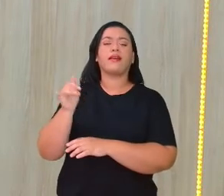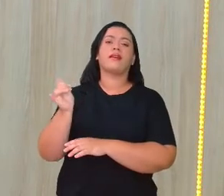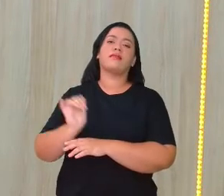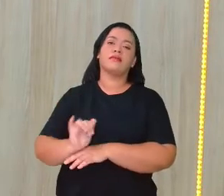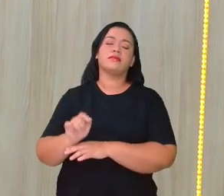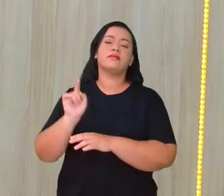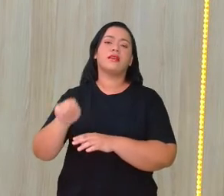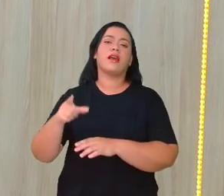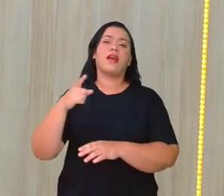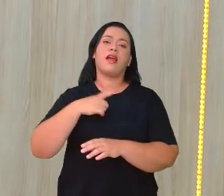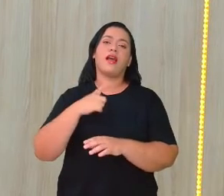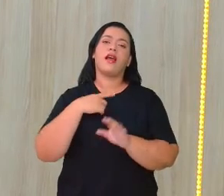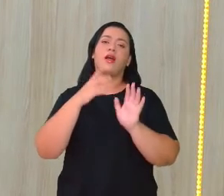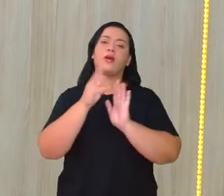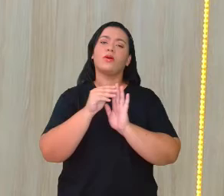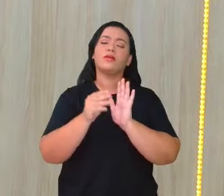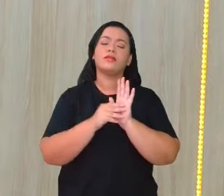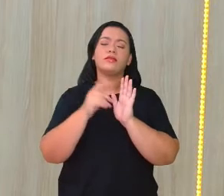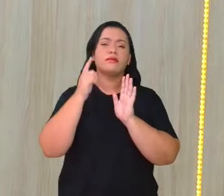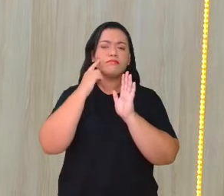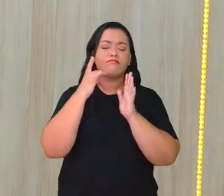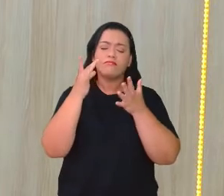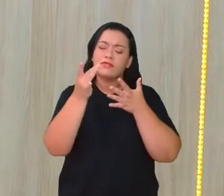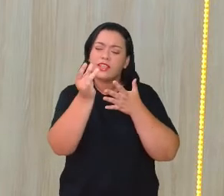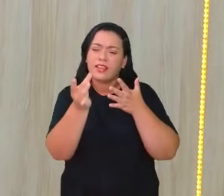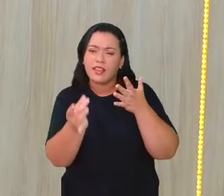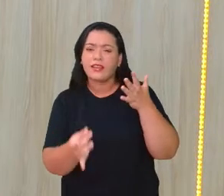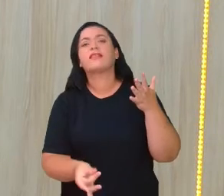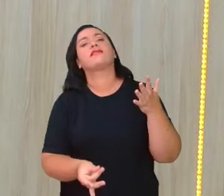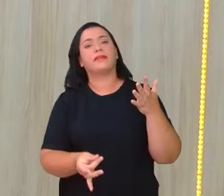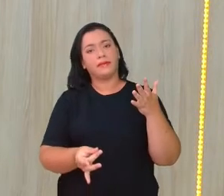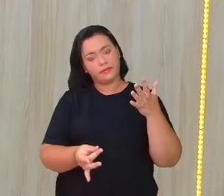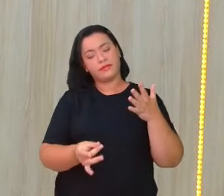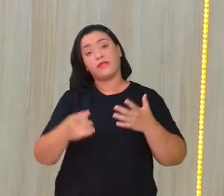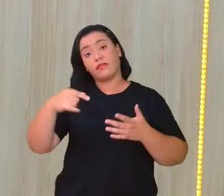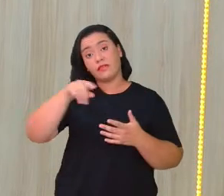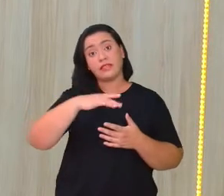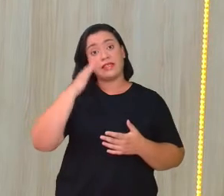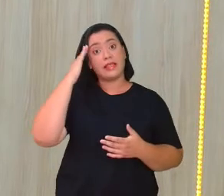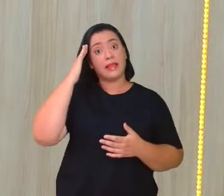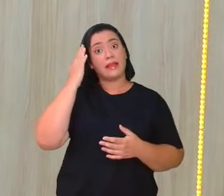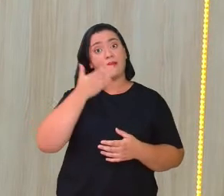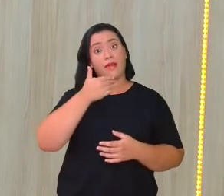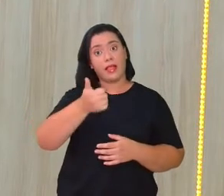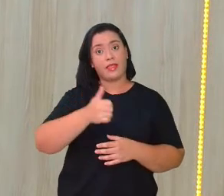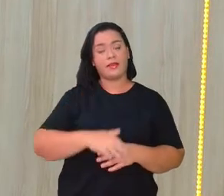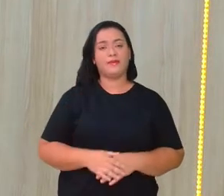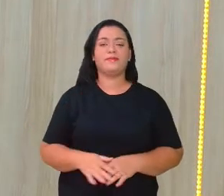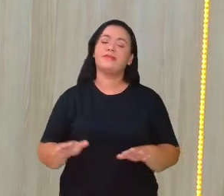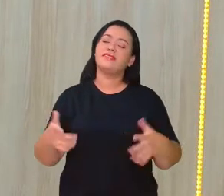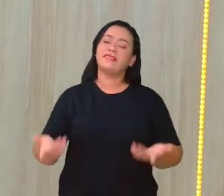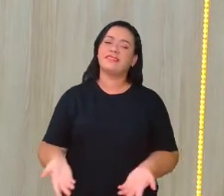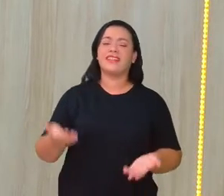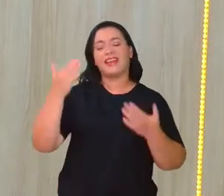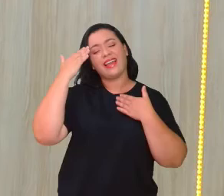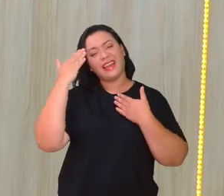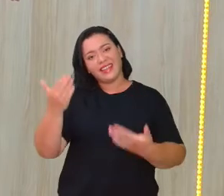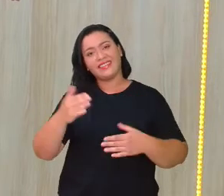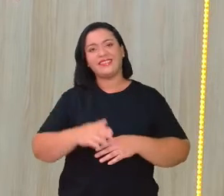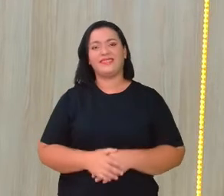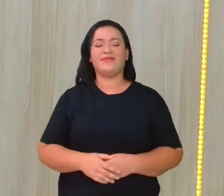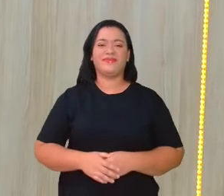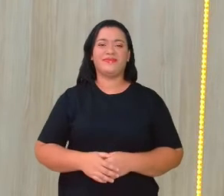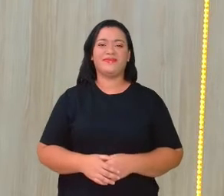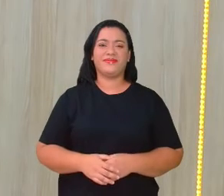o conteúdo com mais detalhes, para que vocês possam entender melhor. Então, quero começar agradecendo, como sempre, a